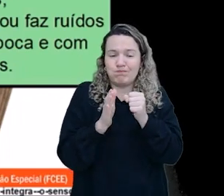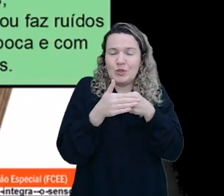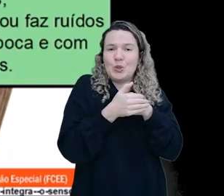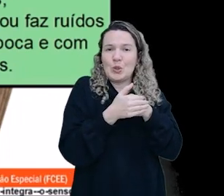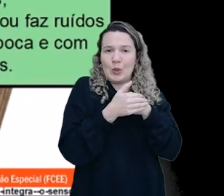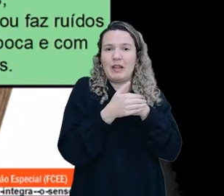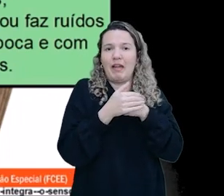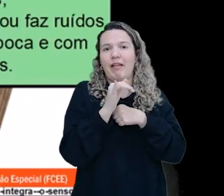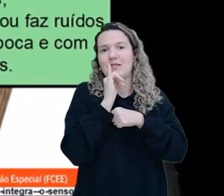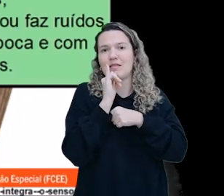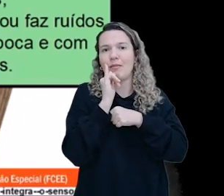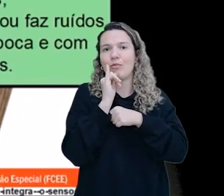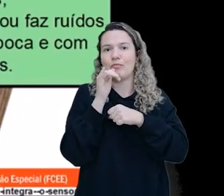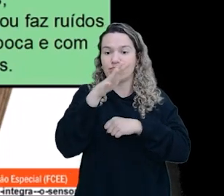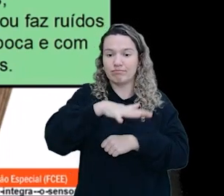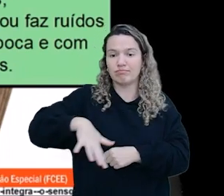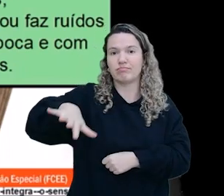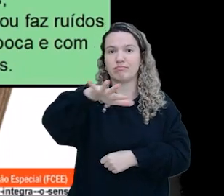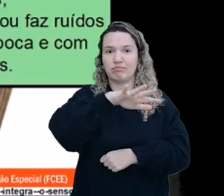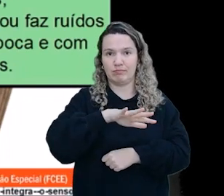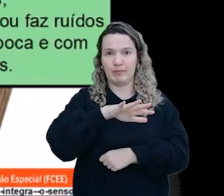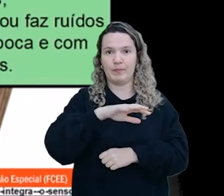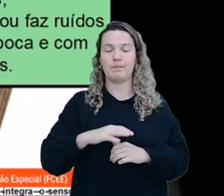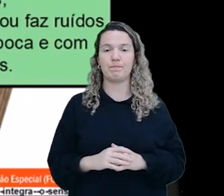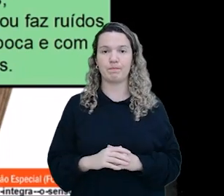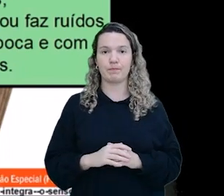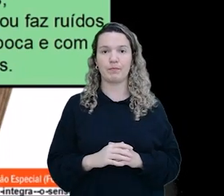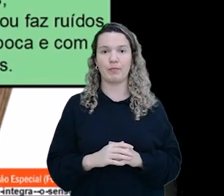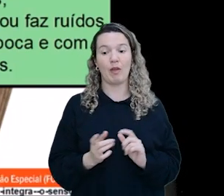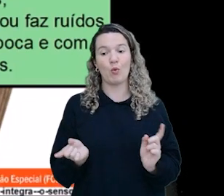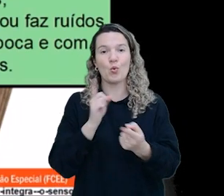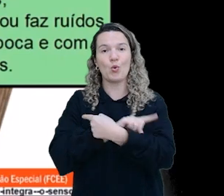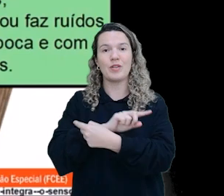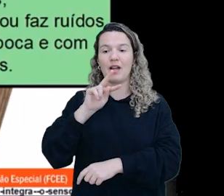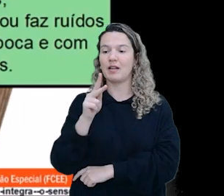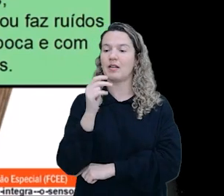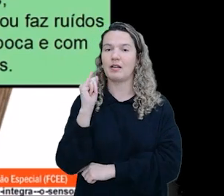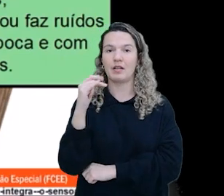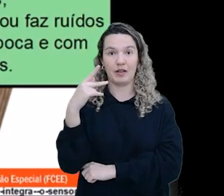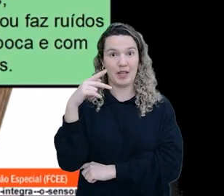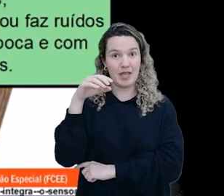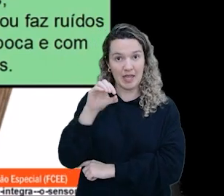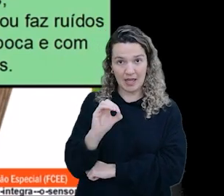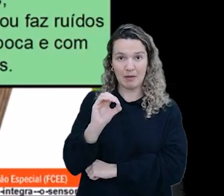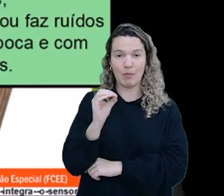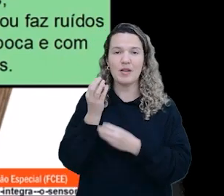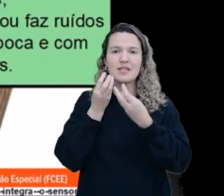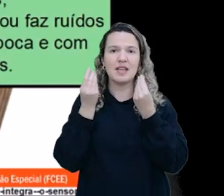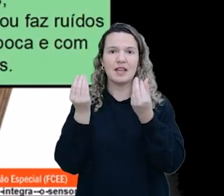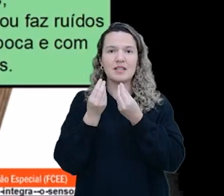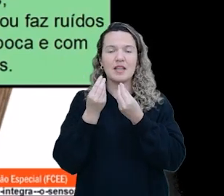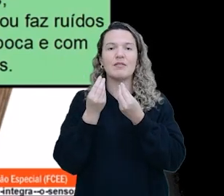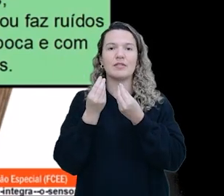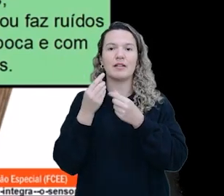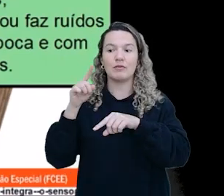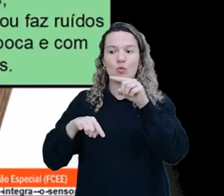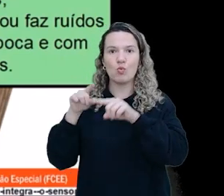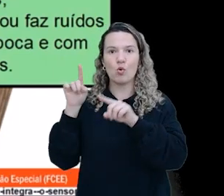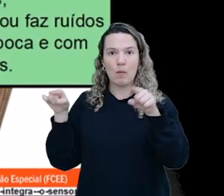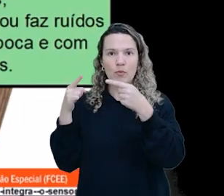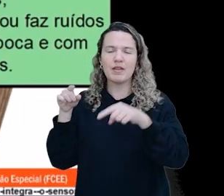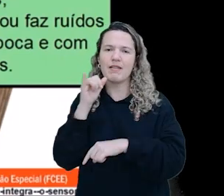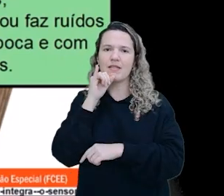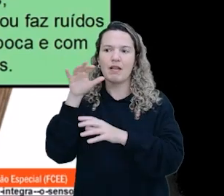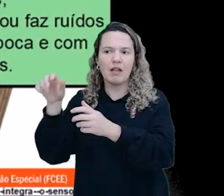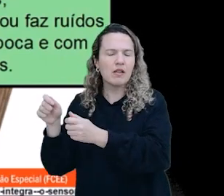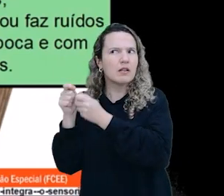eventos sociais. Já as hipossensíveis acontece o contrário, elas falam alto, colocam os instrumentos